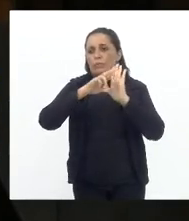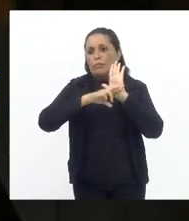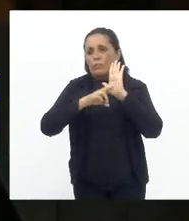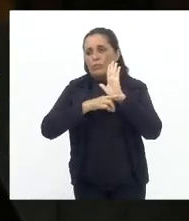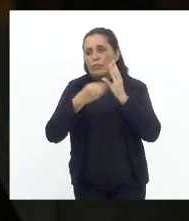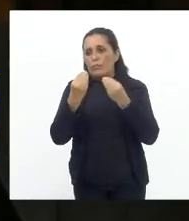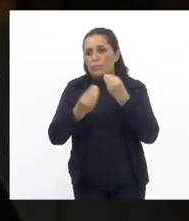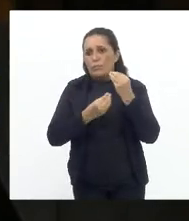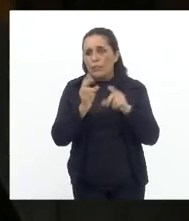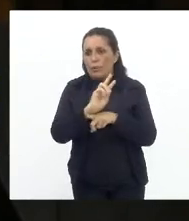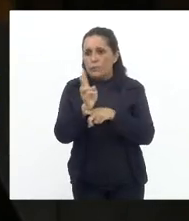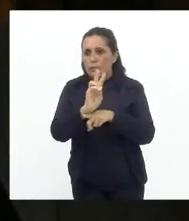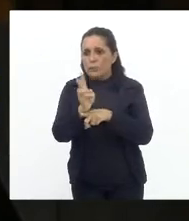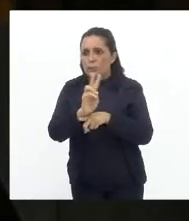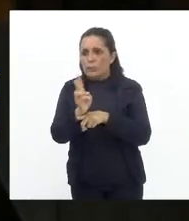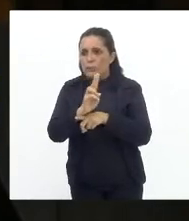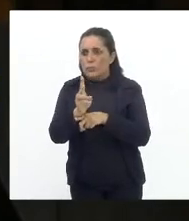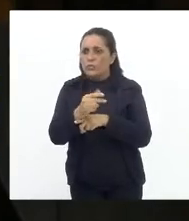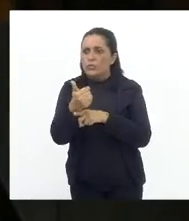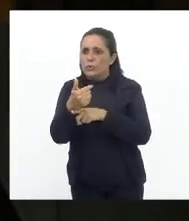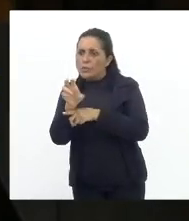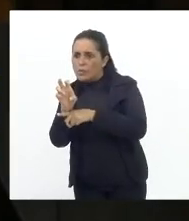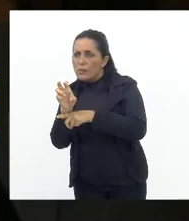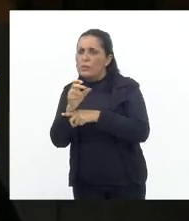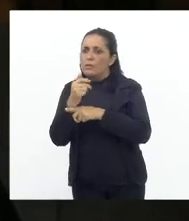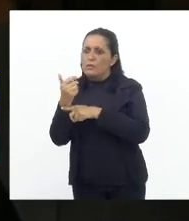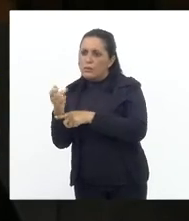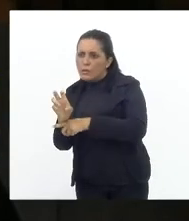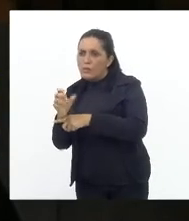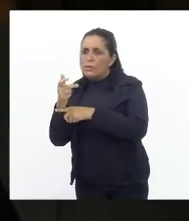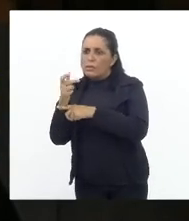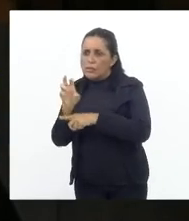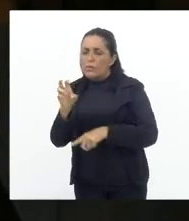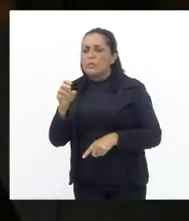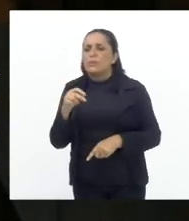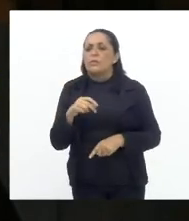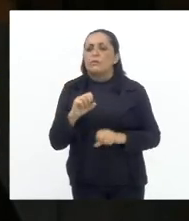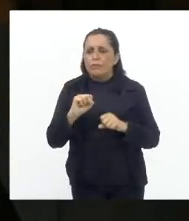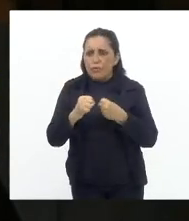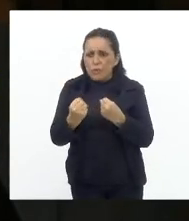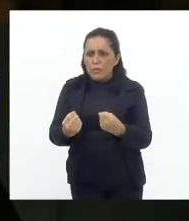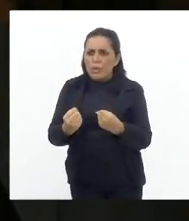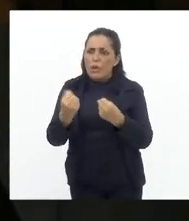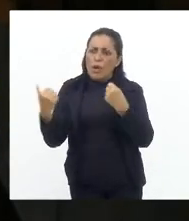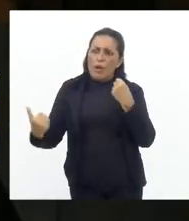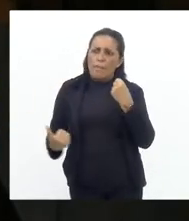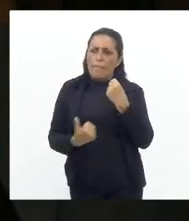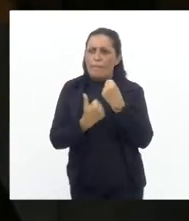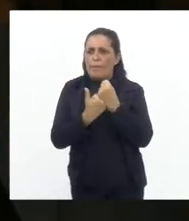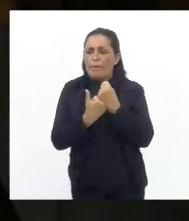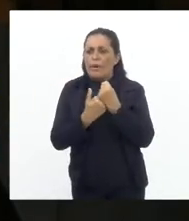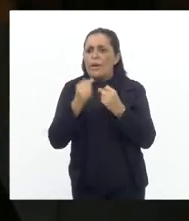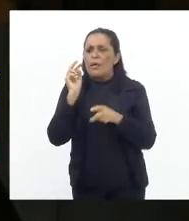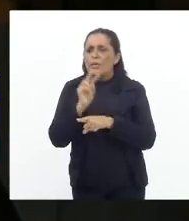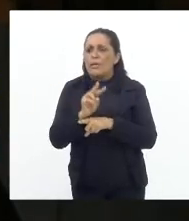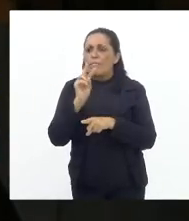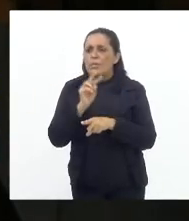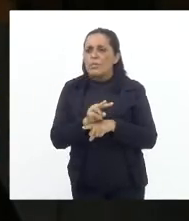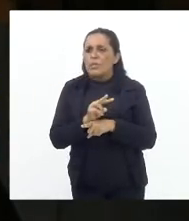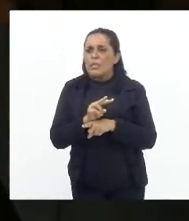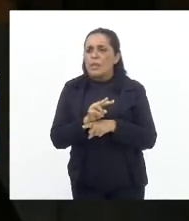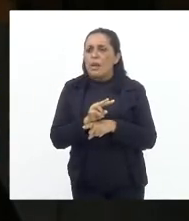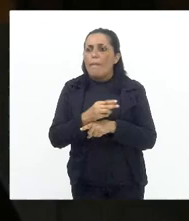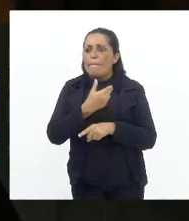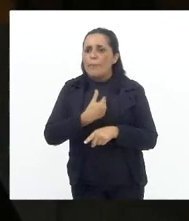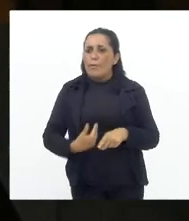fazendo 15 aumento desse debate forçando e vamos contato com muito apoio da representação da Defensoria Pública de outros órgãos também do